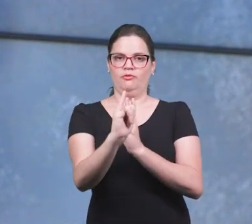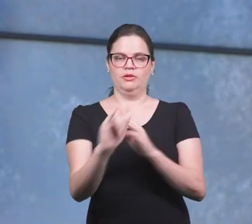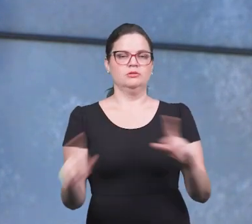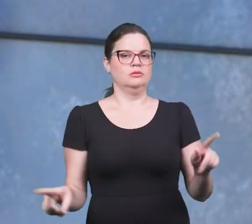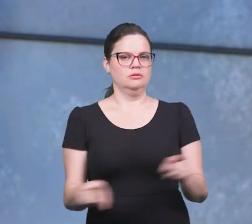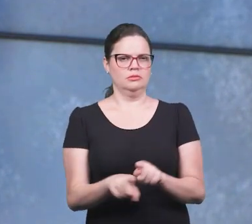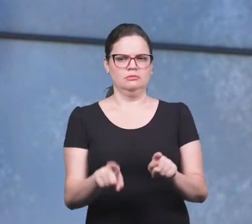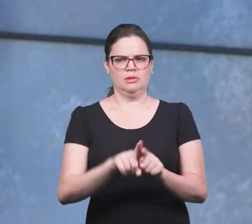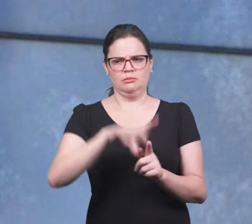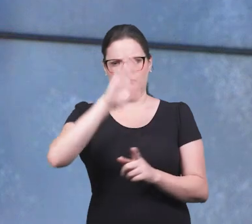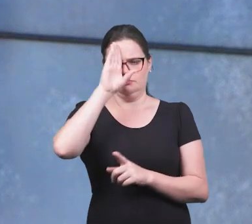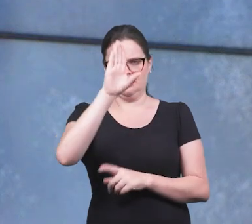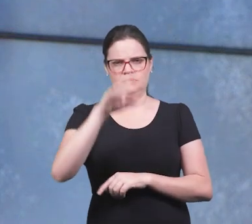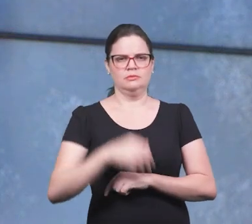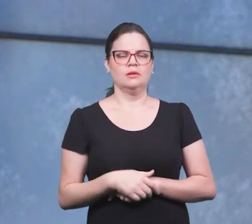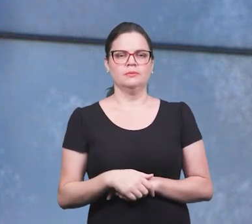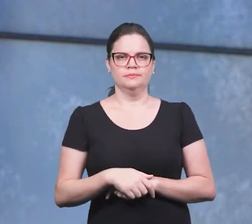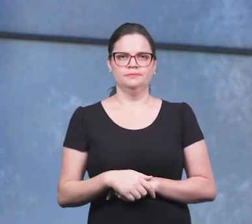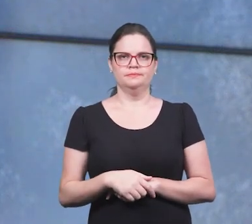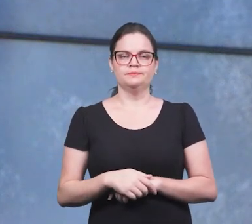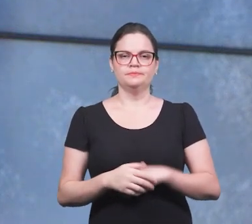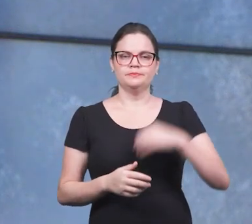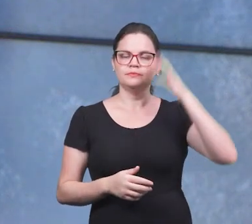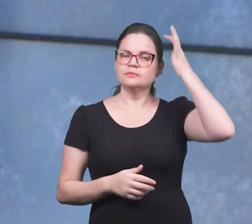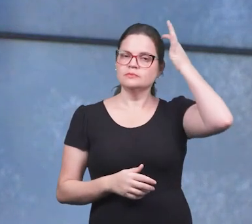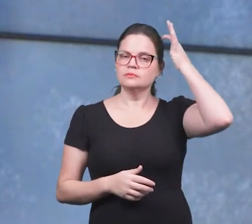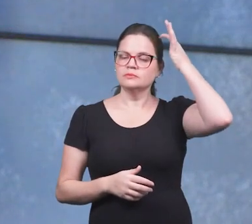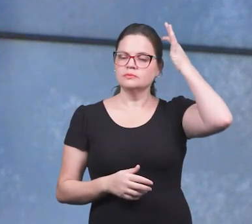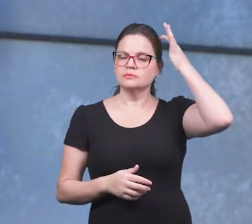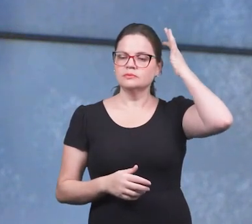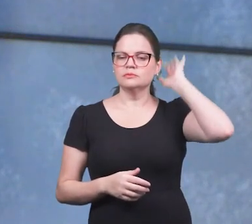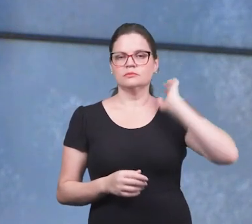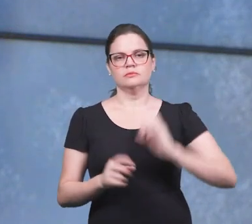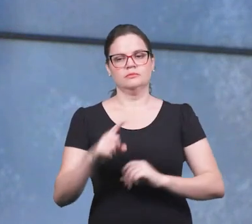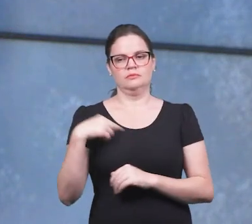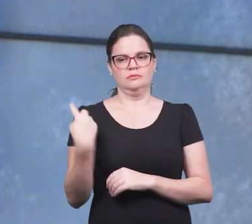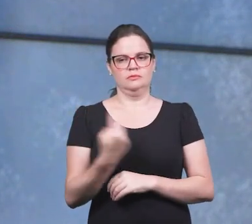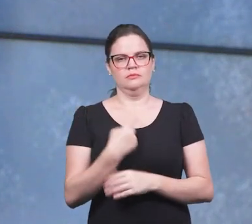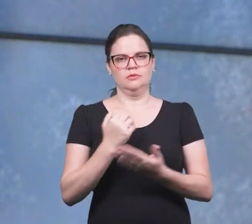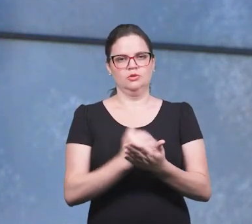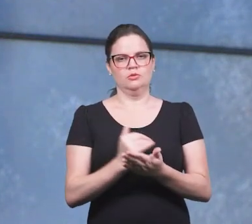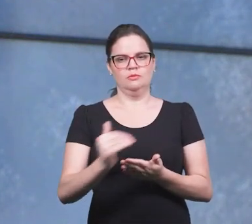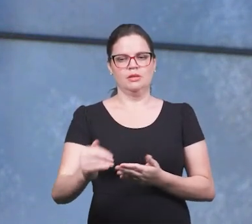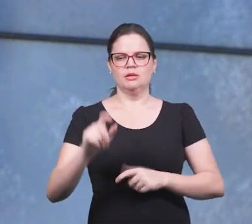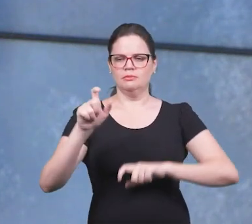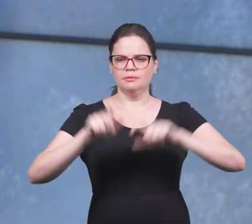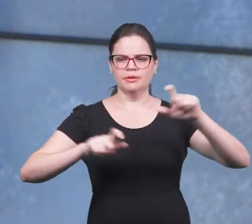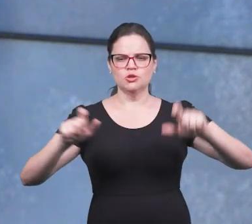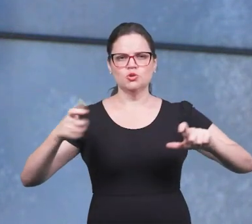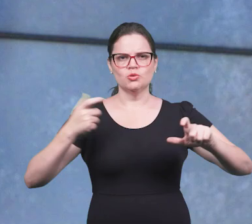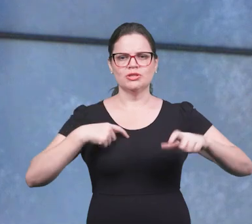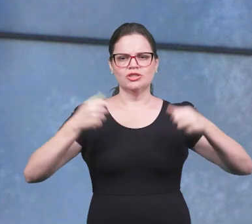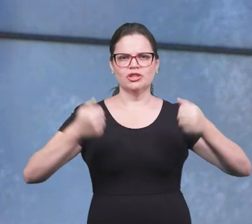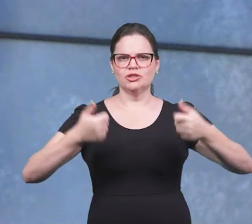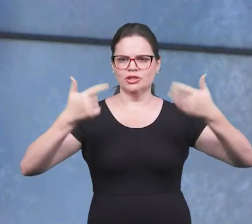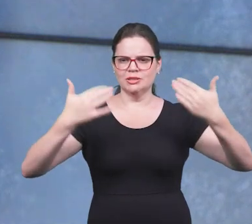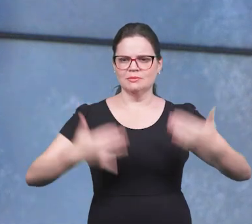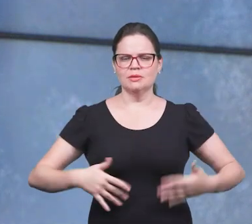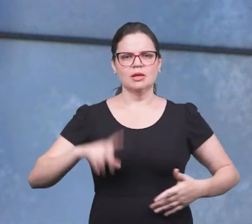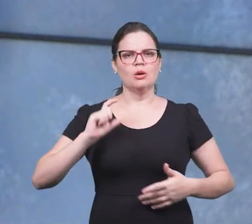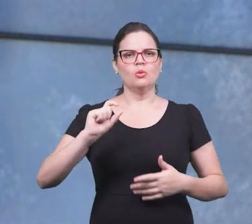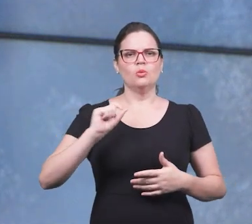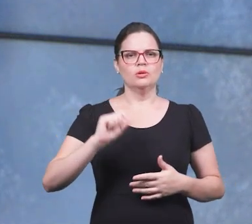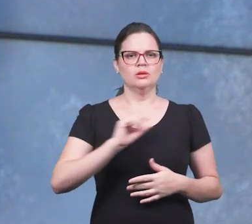Então, quando nós falarmos sobre determinados personagens, sobre determinadas passagens,